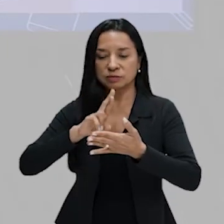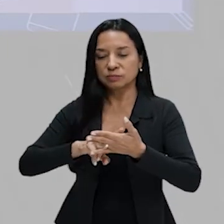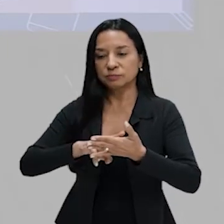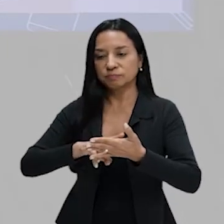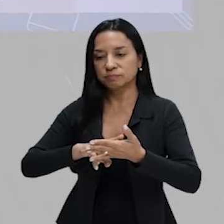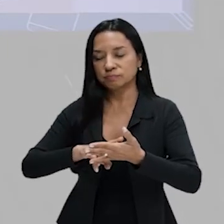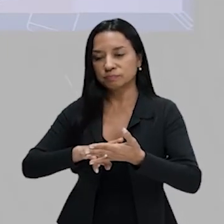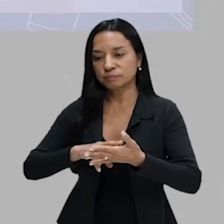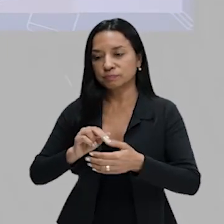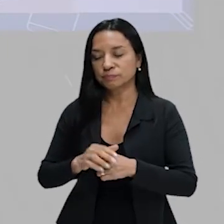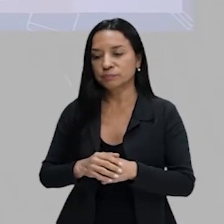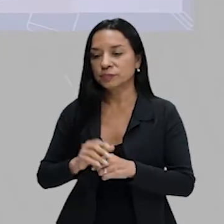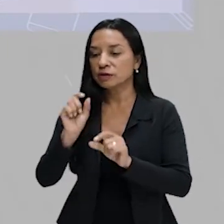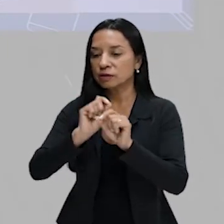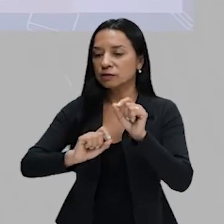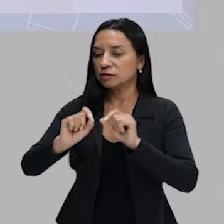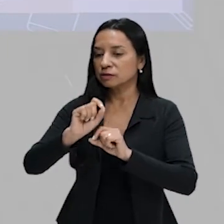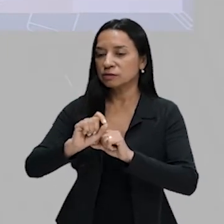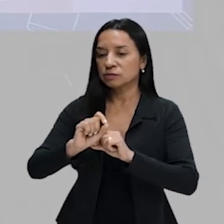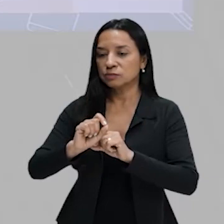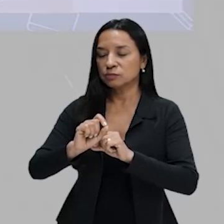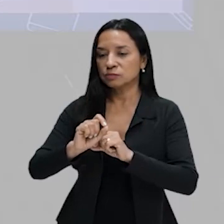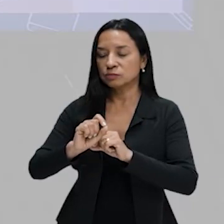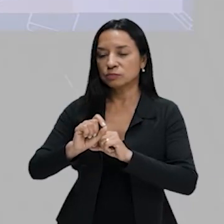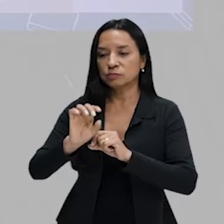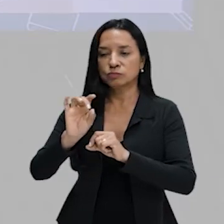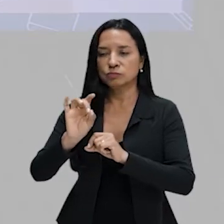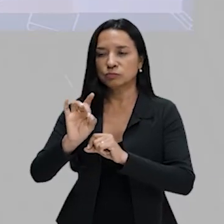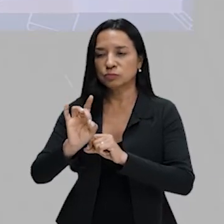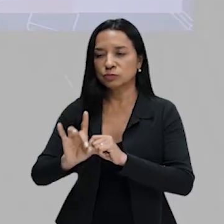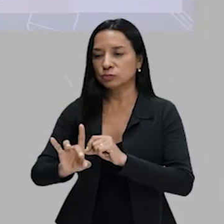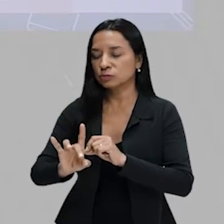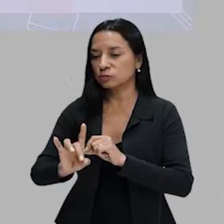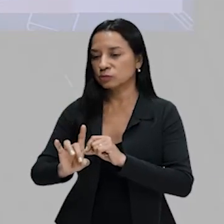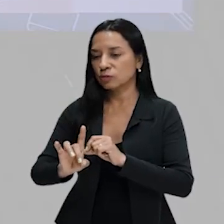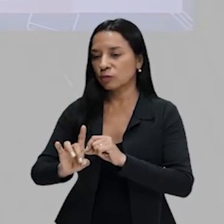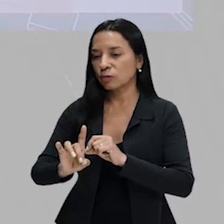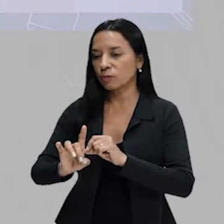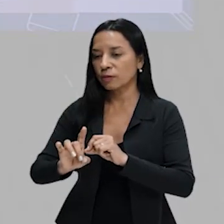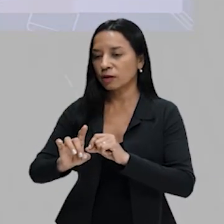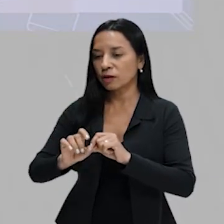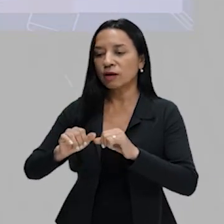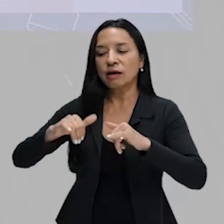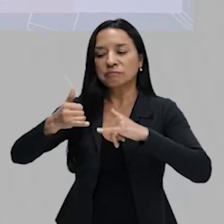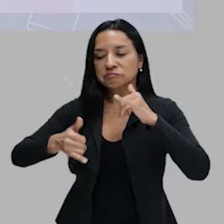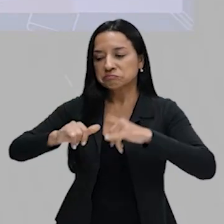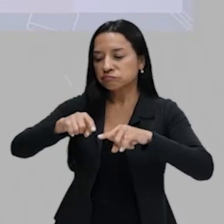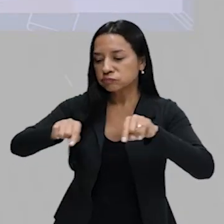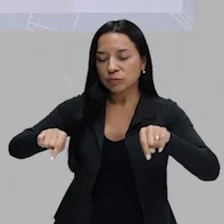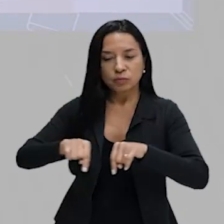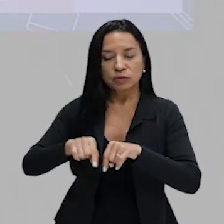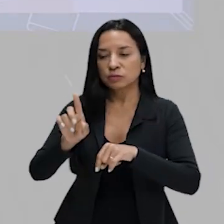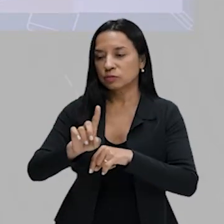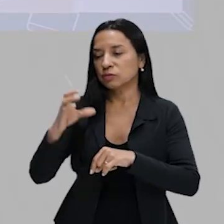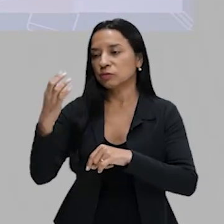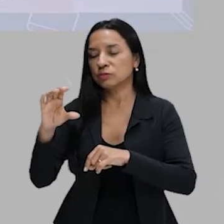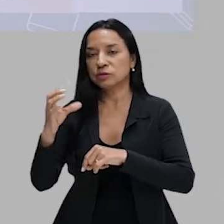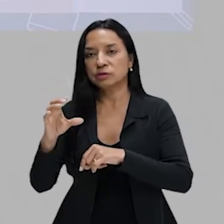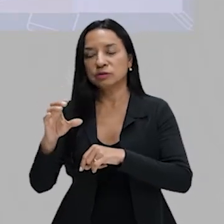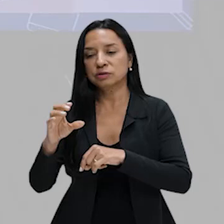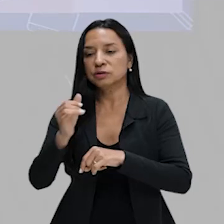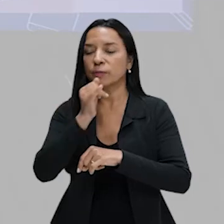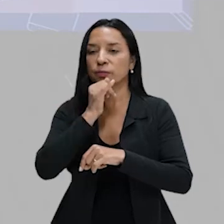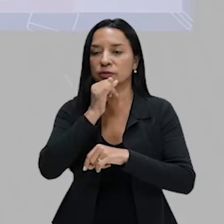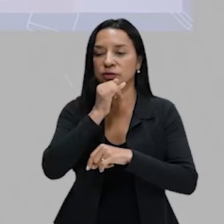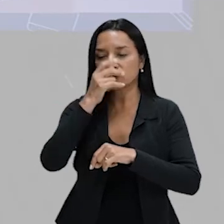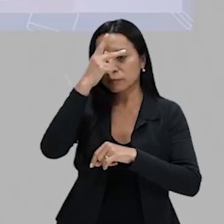determinada situação. Isso não vai servir não apenas para laboratório, né, para os cientistas, mas, por exemplo, um cara